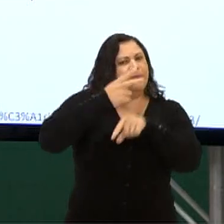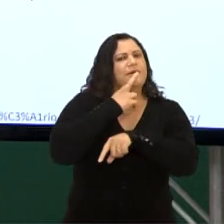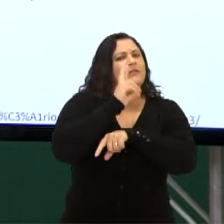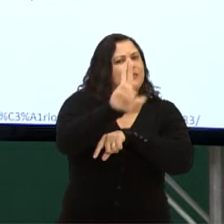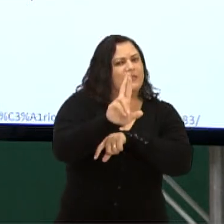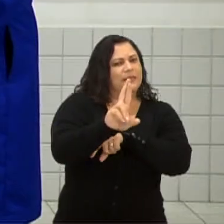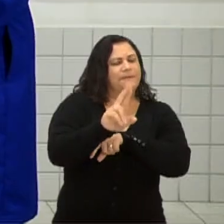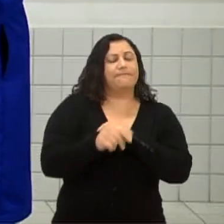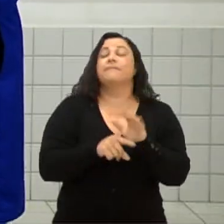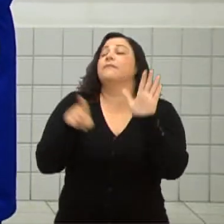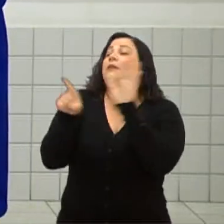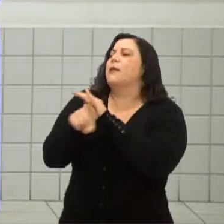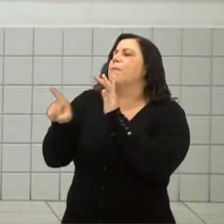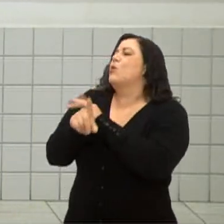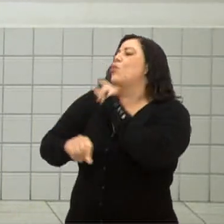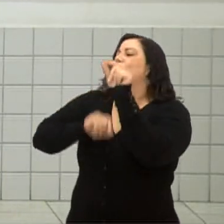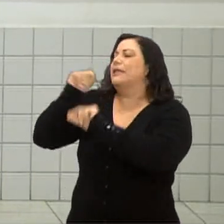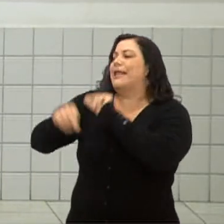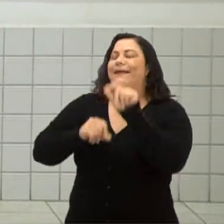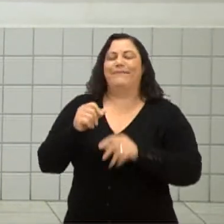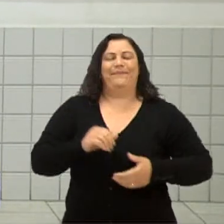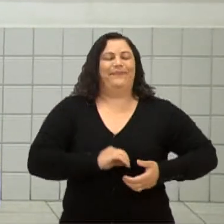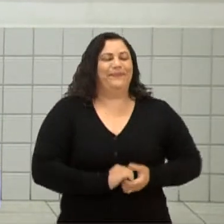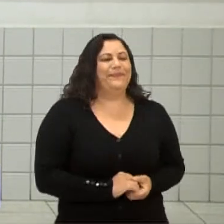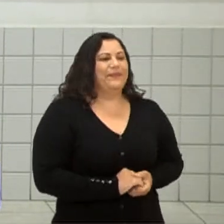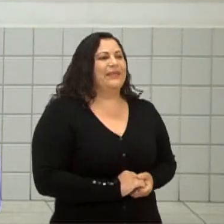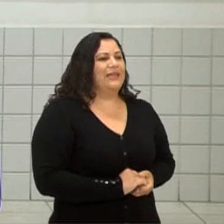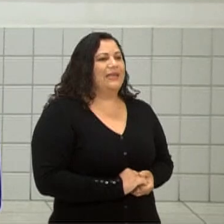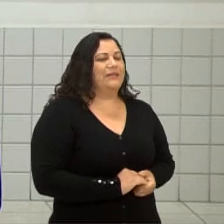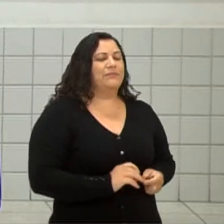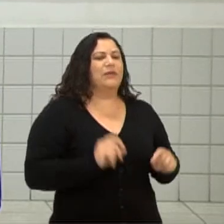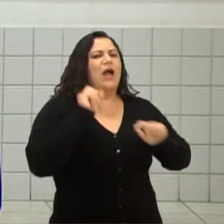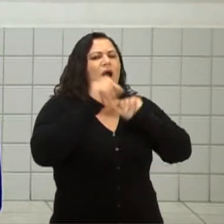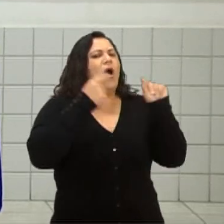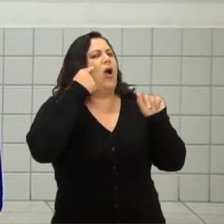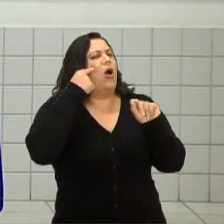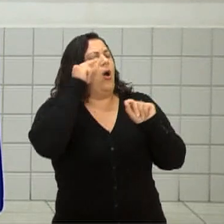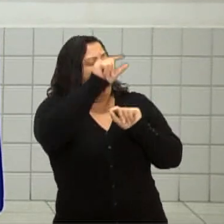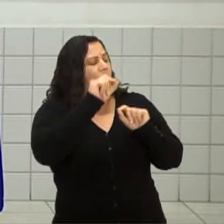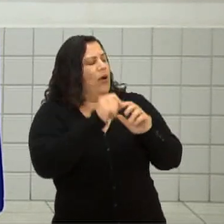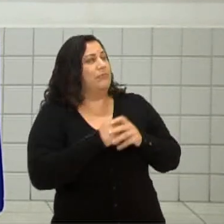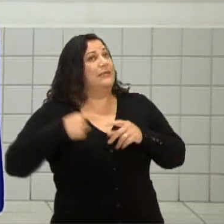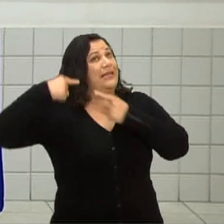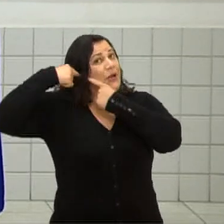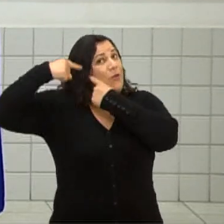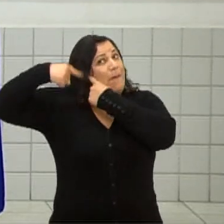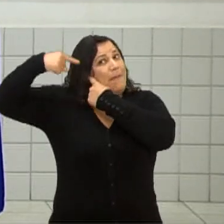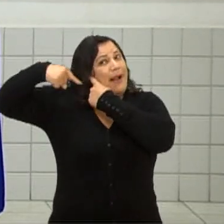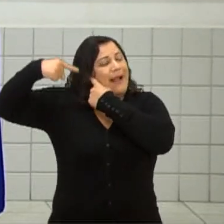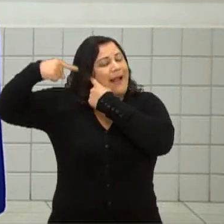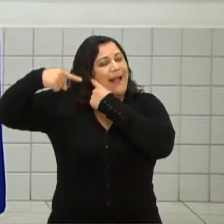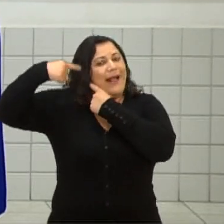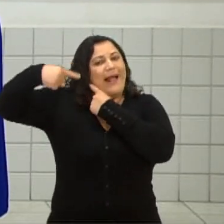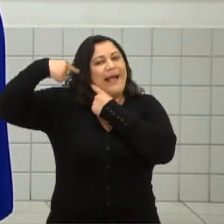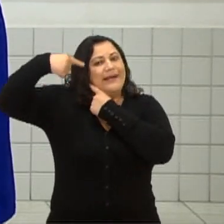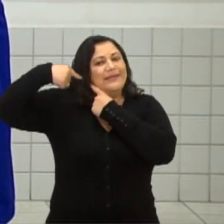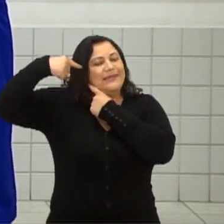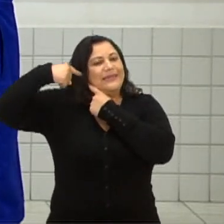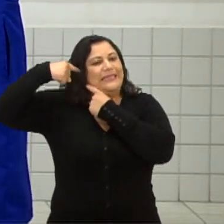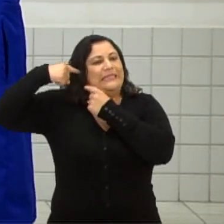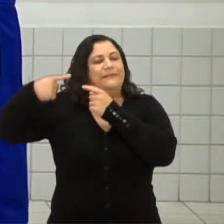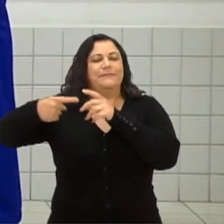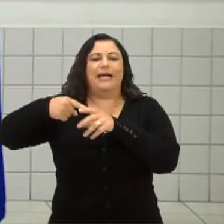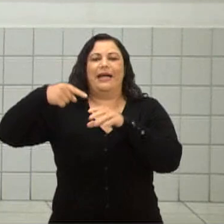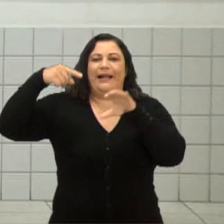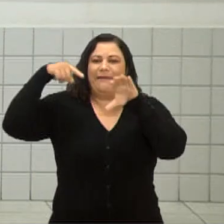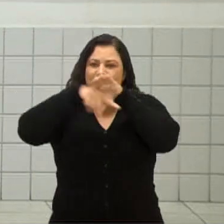coisa boa aí, Fran? Olha só, a Júlia lá de Cascavel, do Colégio Estadual Jardim. Eu limpava meu ouvido com cotonete, agora eu não vou limpar mais não, só